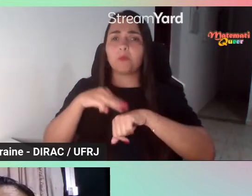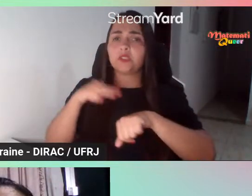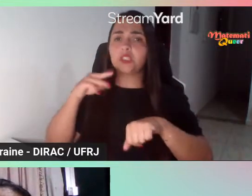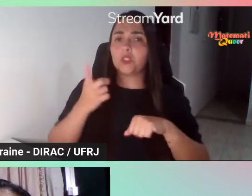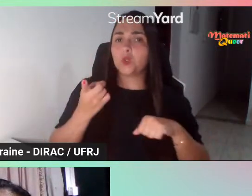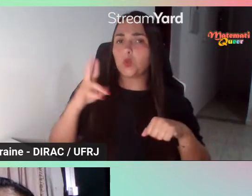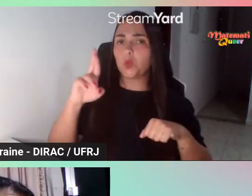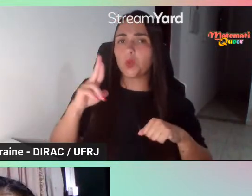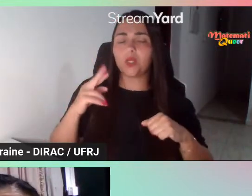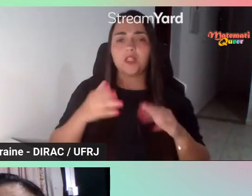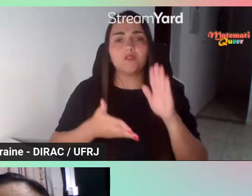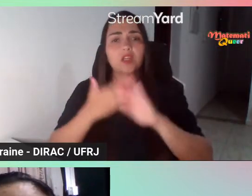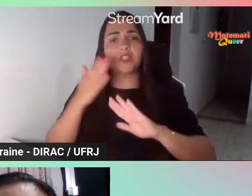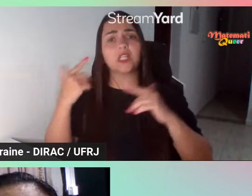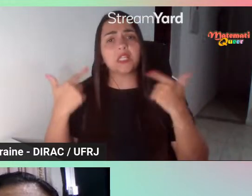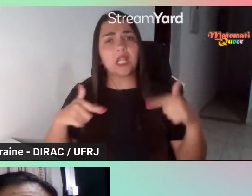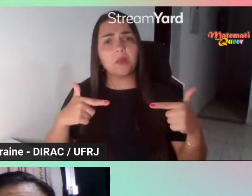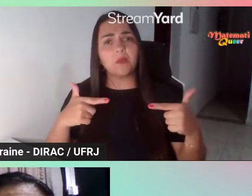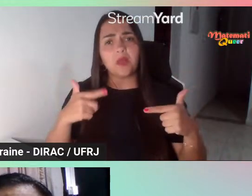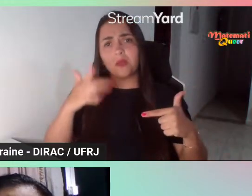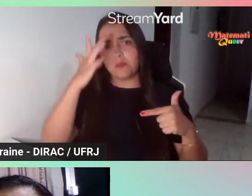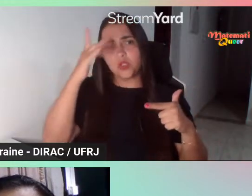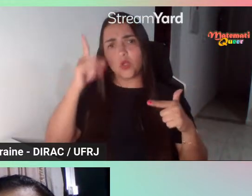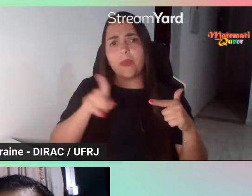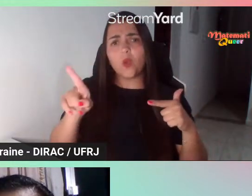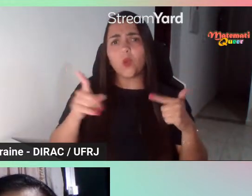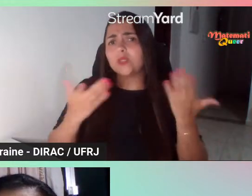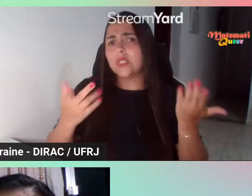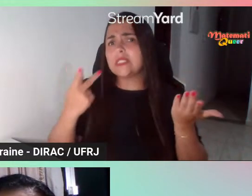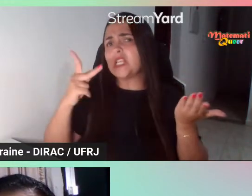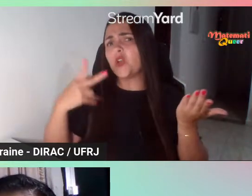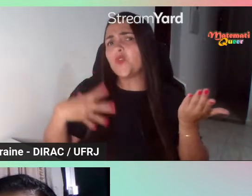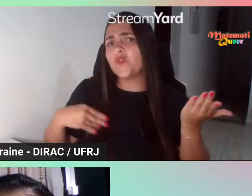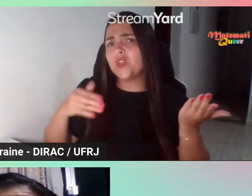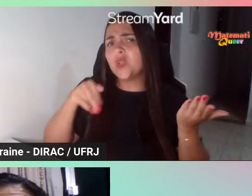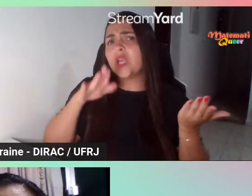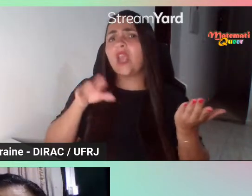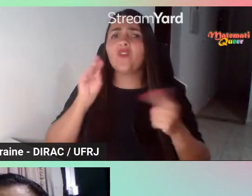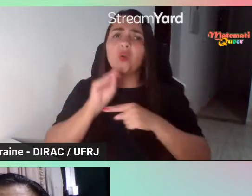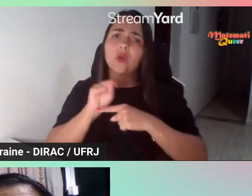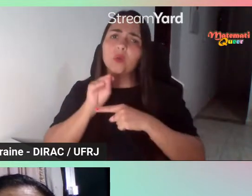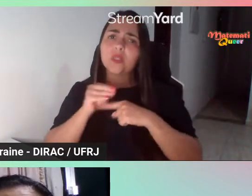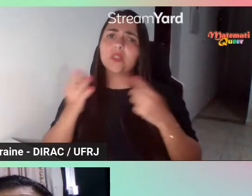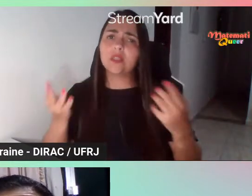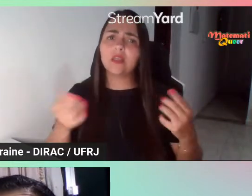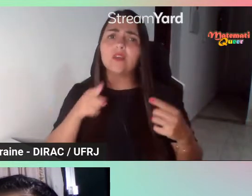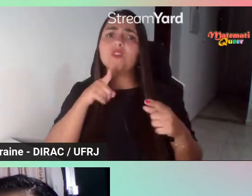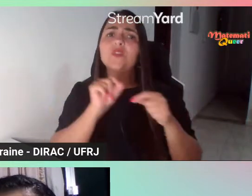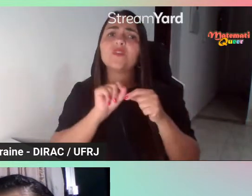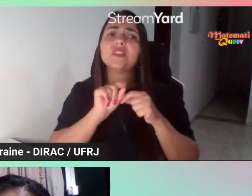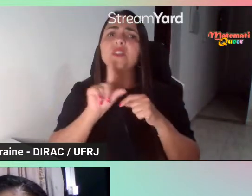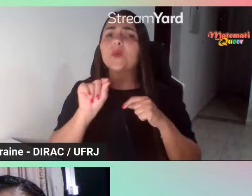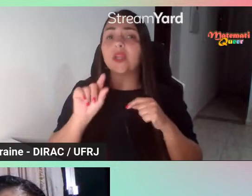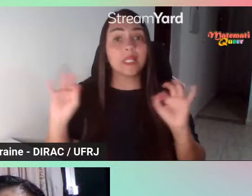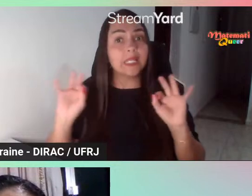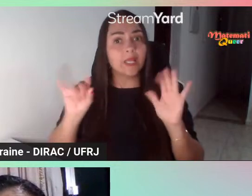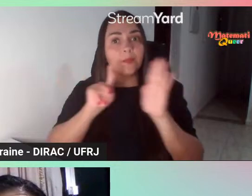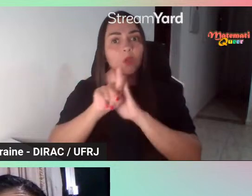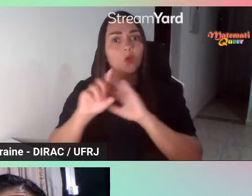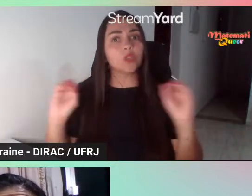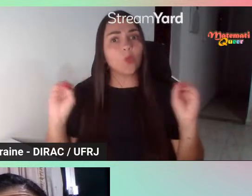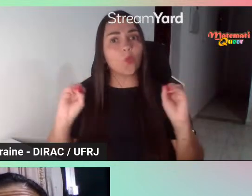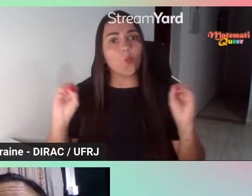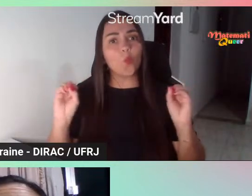viajar, trabalho, se alguém pergunta para ele, mas com quem vão ficar seus filhos? Ou o que você vai fazer? Ninguém pergunta.